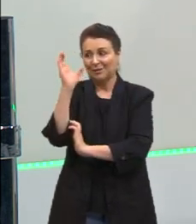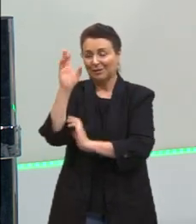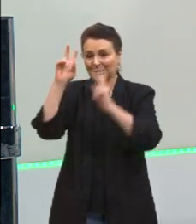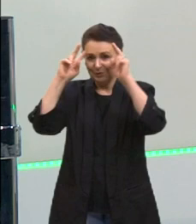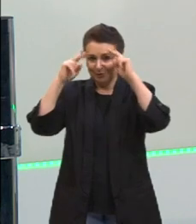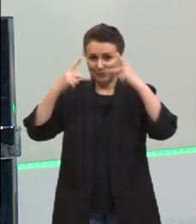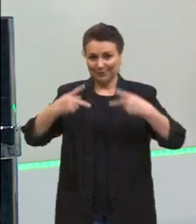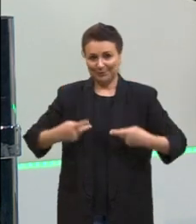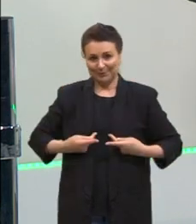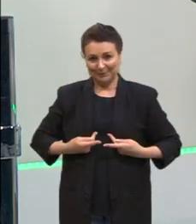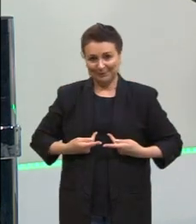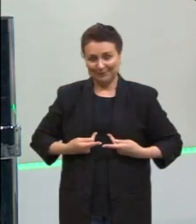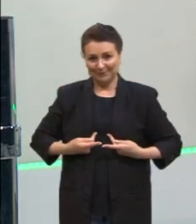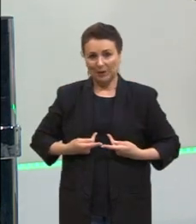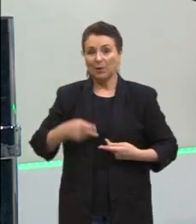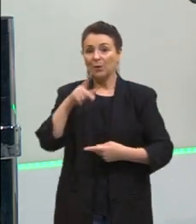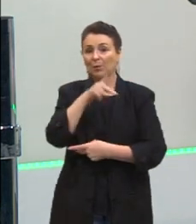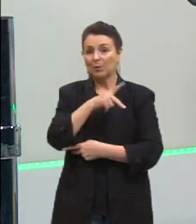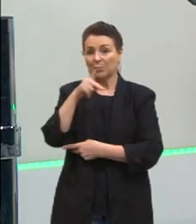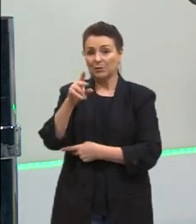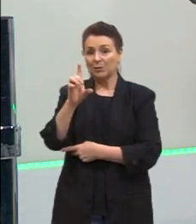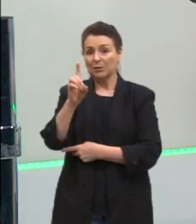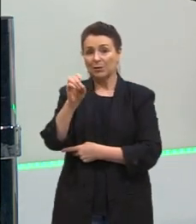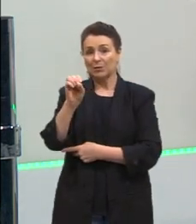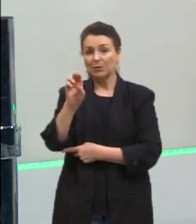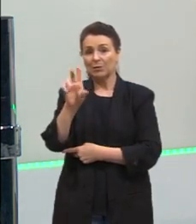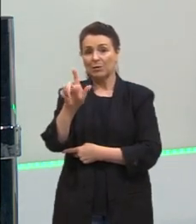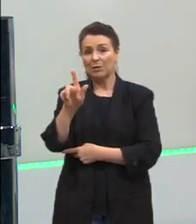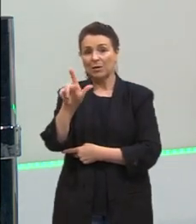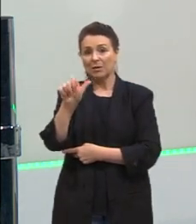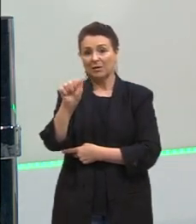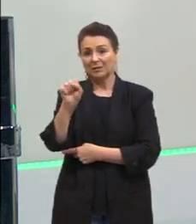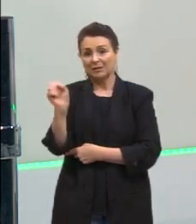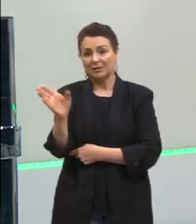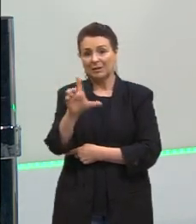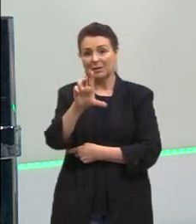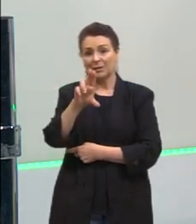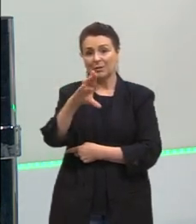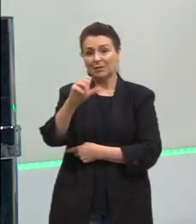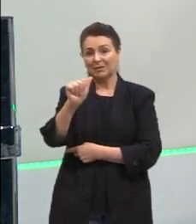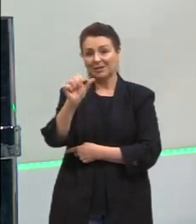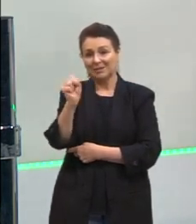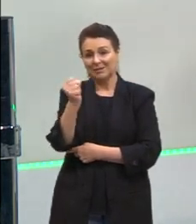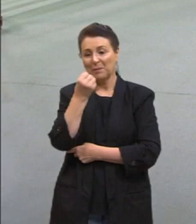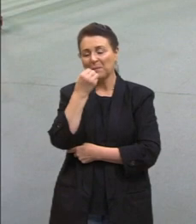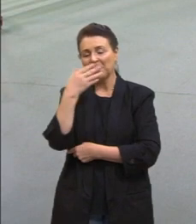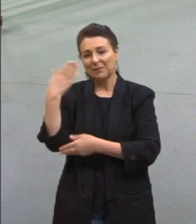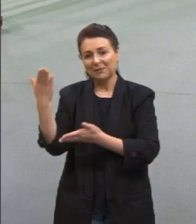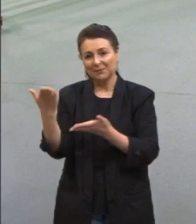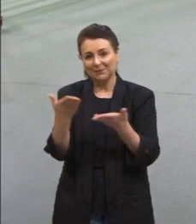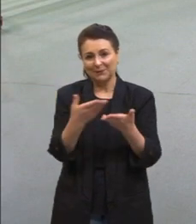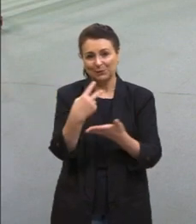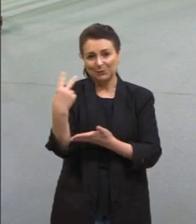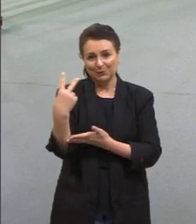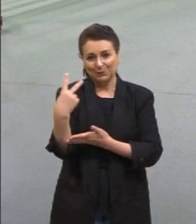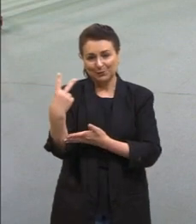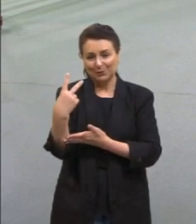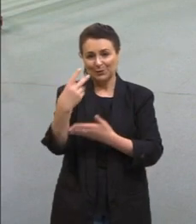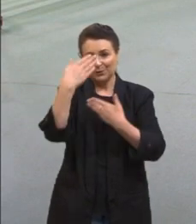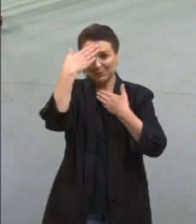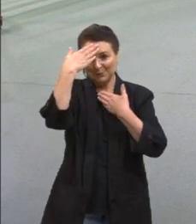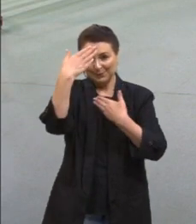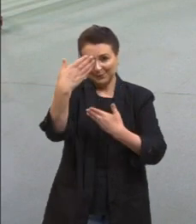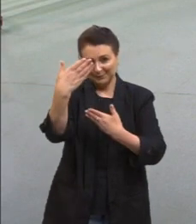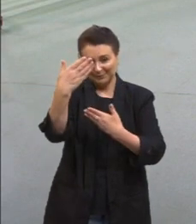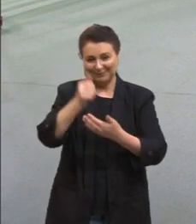de ciências humanas o professor Douglas e o professor Lucas sejam bem-vindos é um prazer